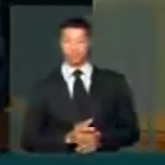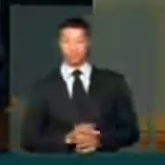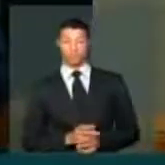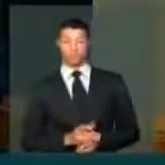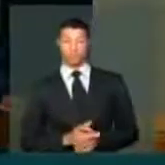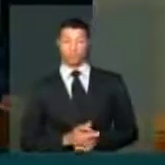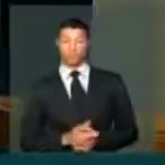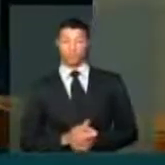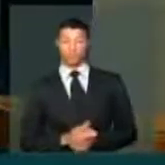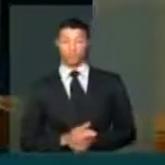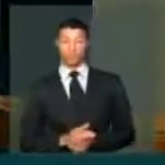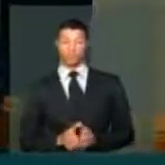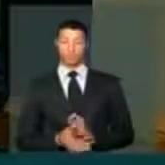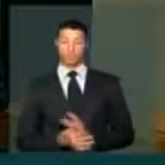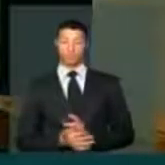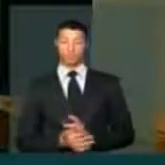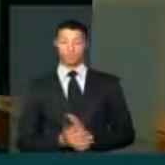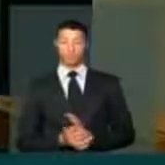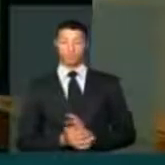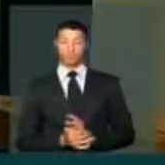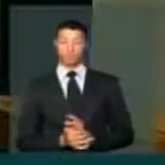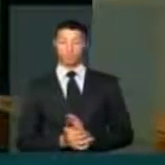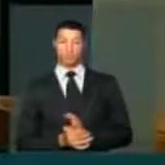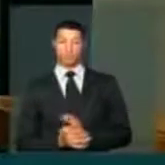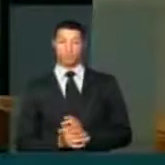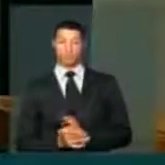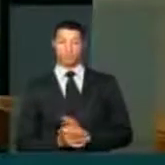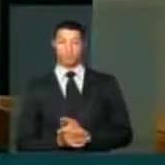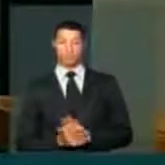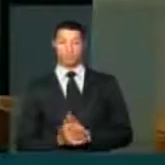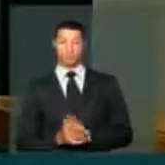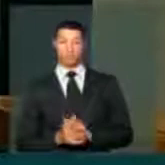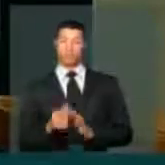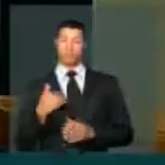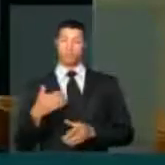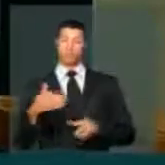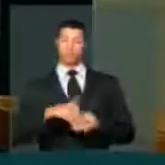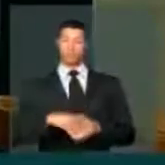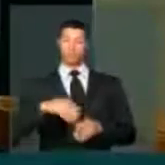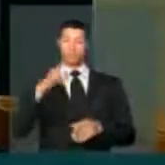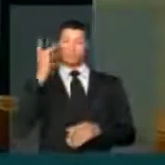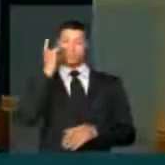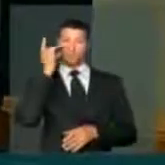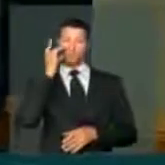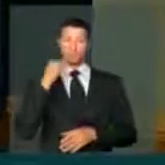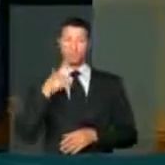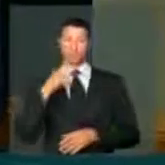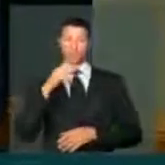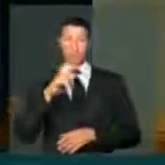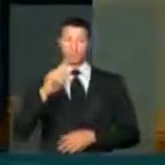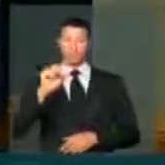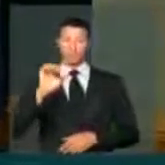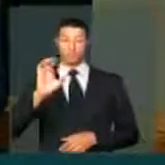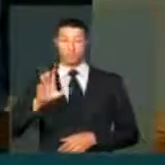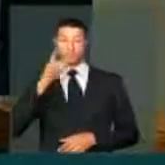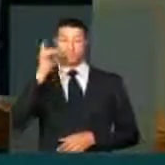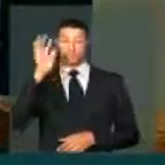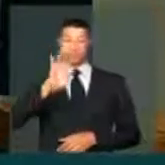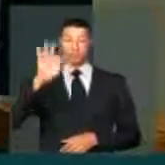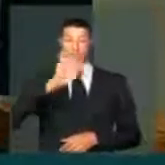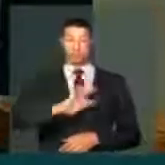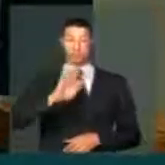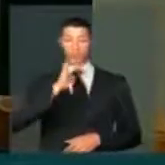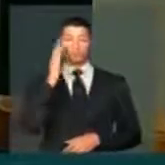queria voltar para a eleição da presidente Dilma. Eu, como deputado federal do Partido Social Cristão,